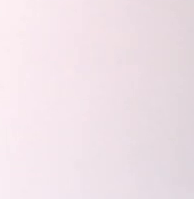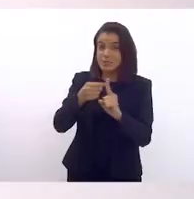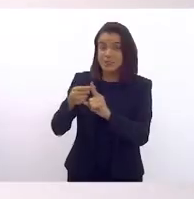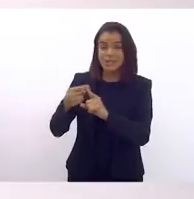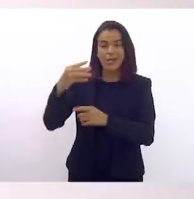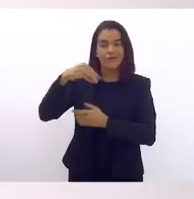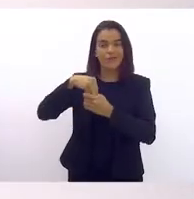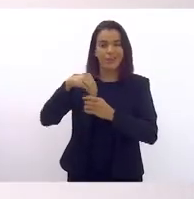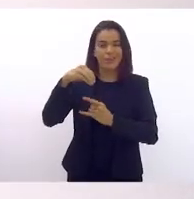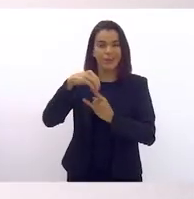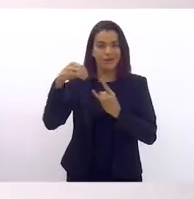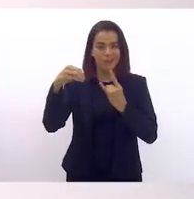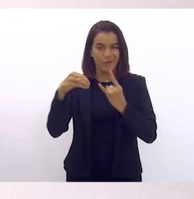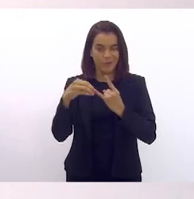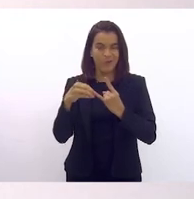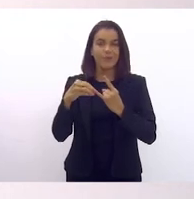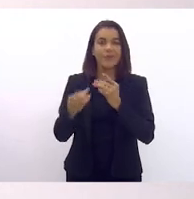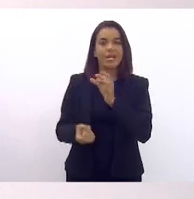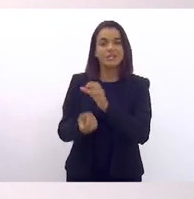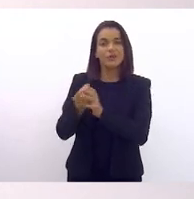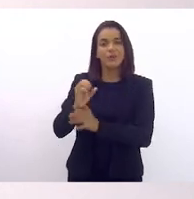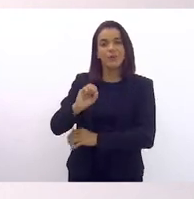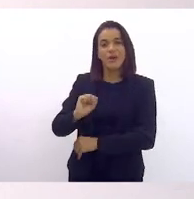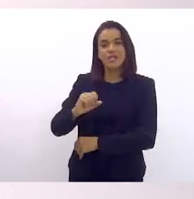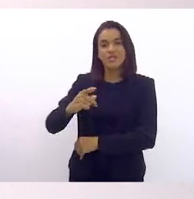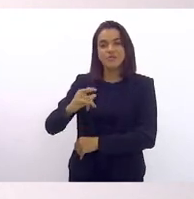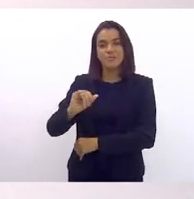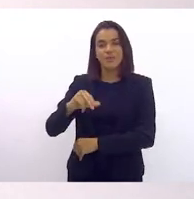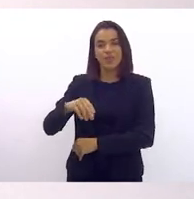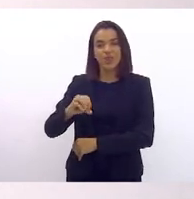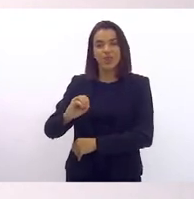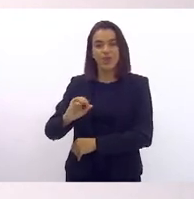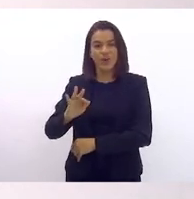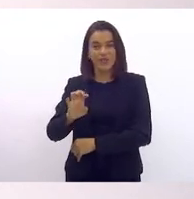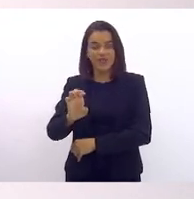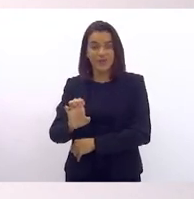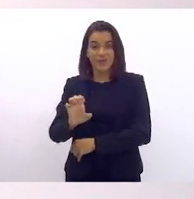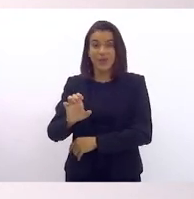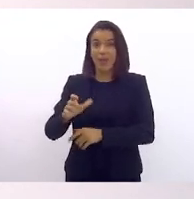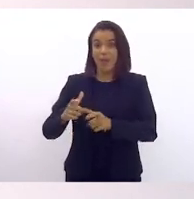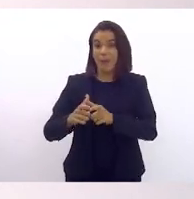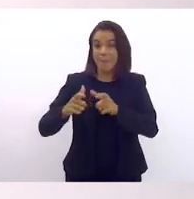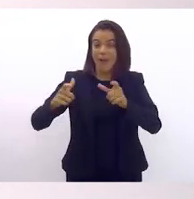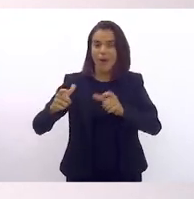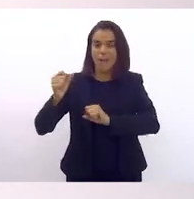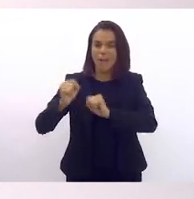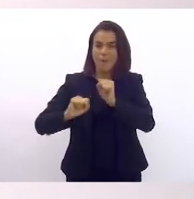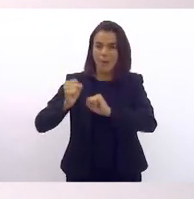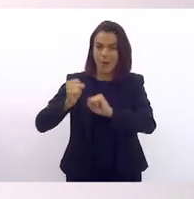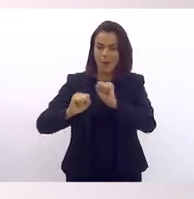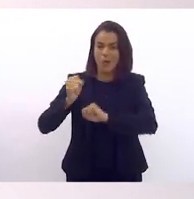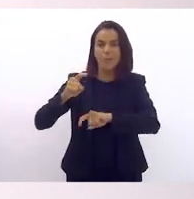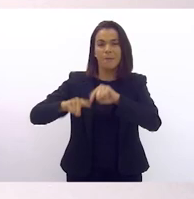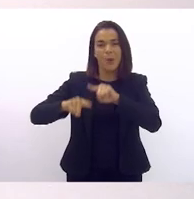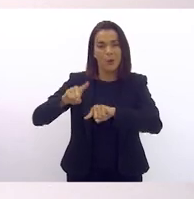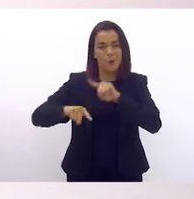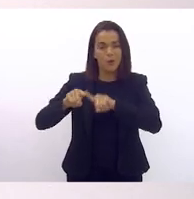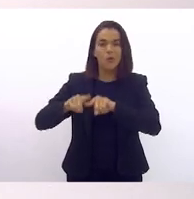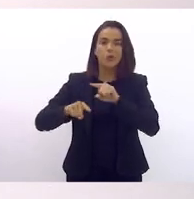Cruz né de criação de uma espinof que hoje Se não é a maior é uma das maiores produtoras né de consumos